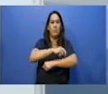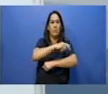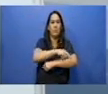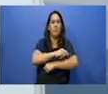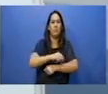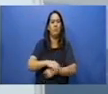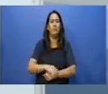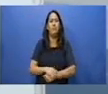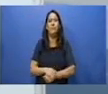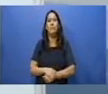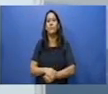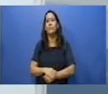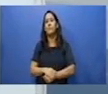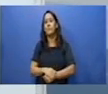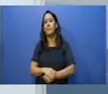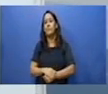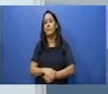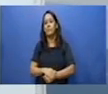Gigantes